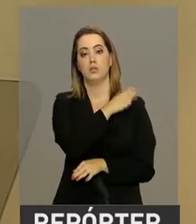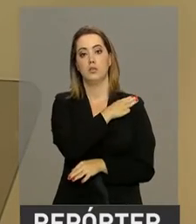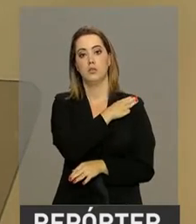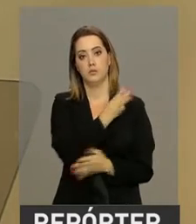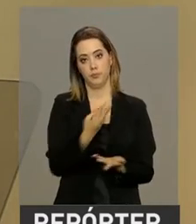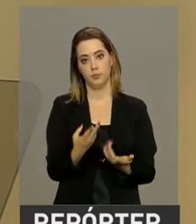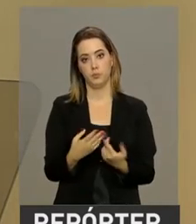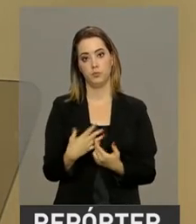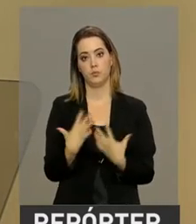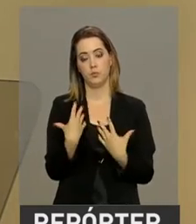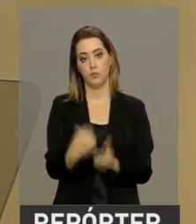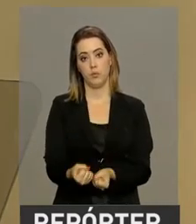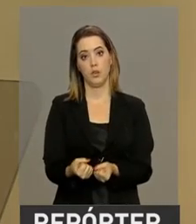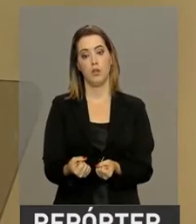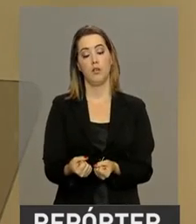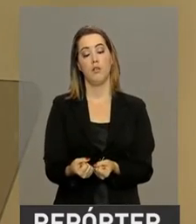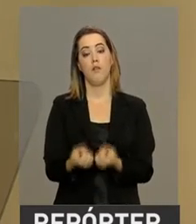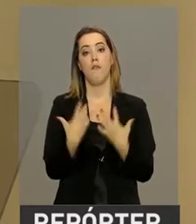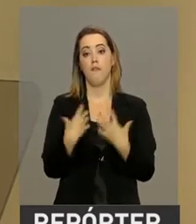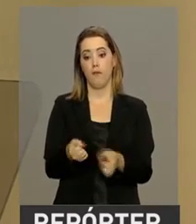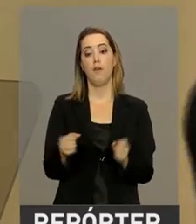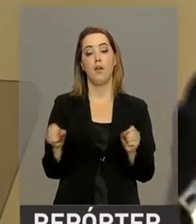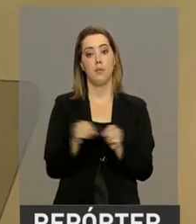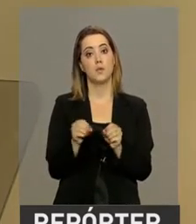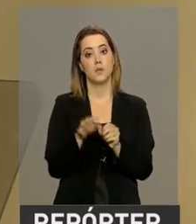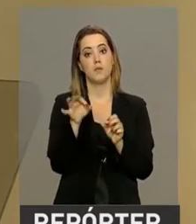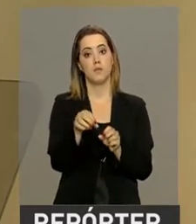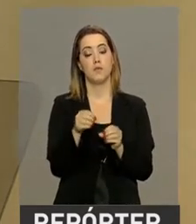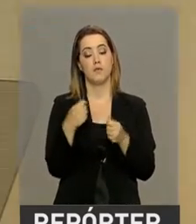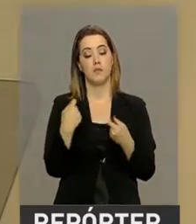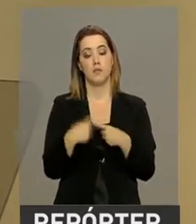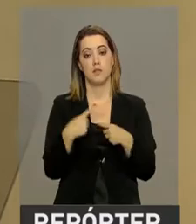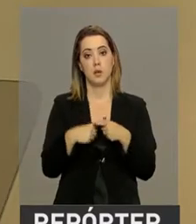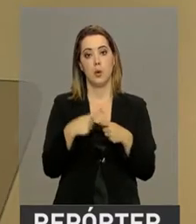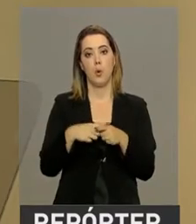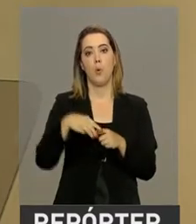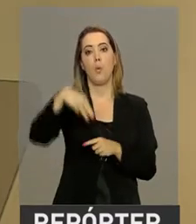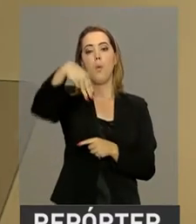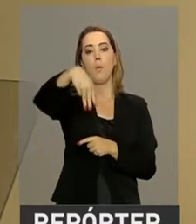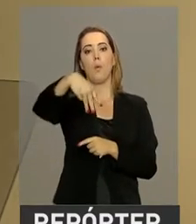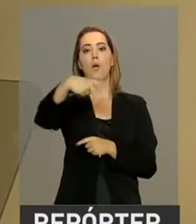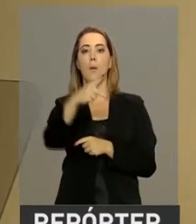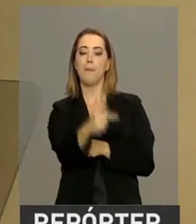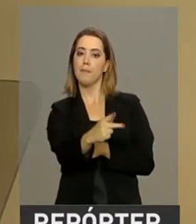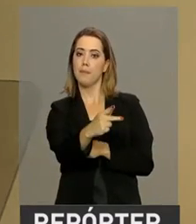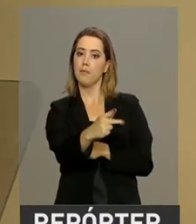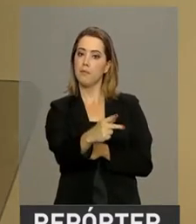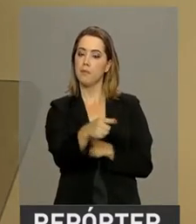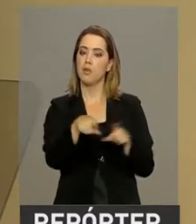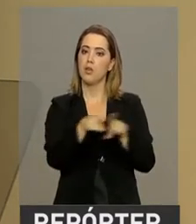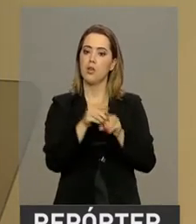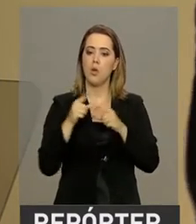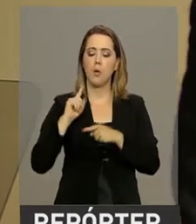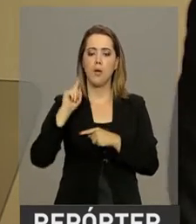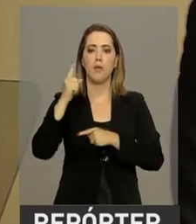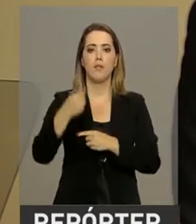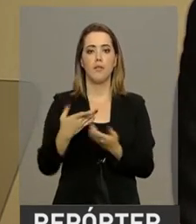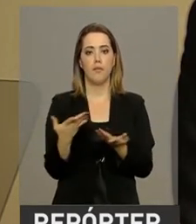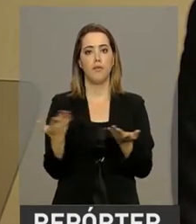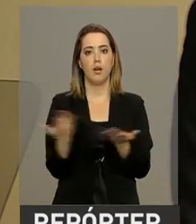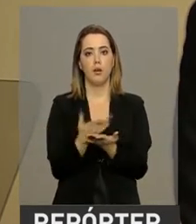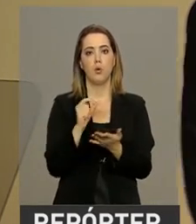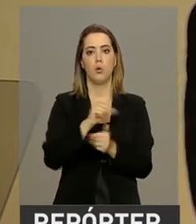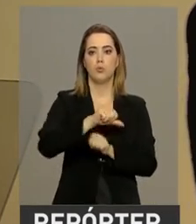não porque eu seja a favor da medida provisória mas que ela vai instalar uma discussão em definitivo no país com vistas a